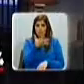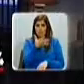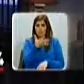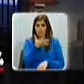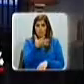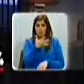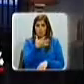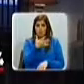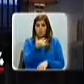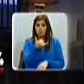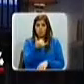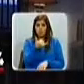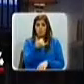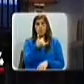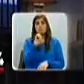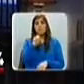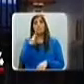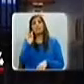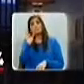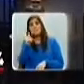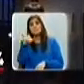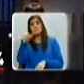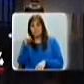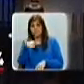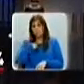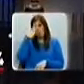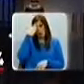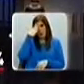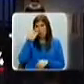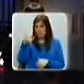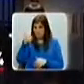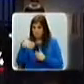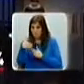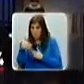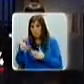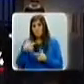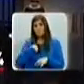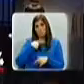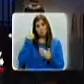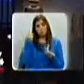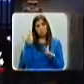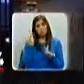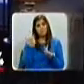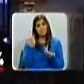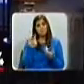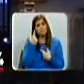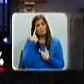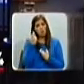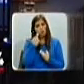2014-2020. Eu acho que é mais 2015-2020, porque eu tenho, de facto, feito sentir não